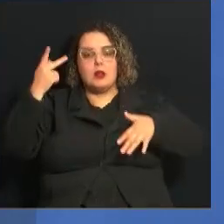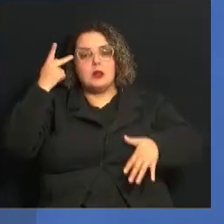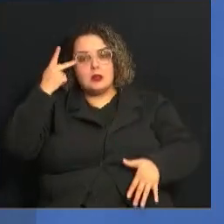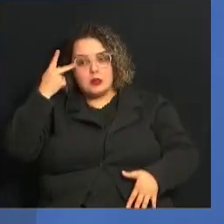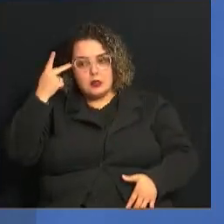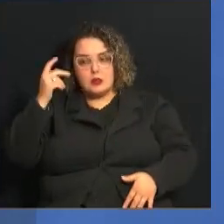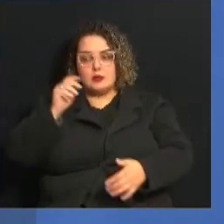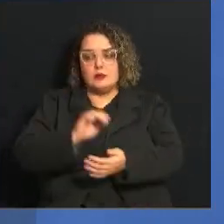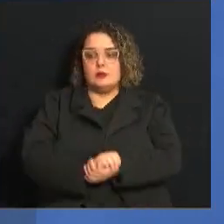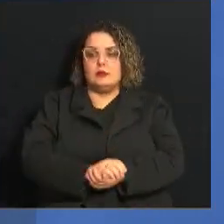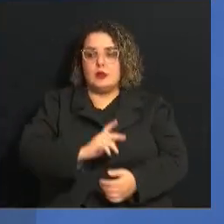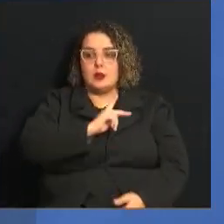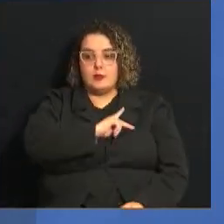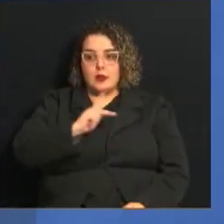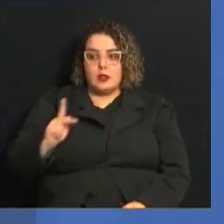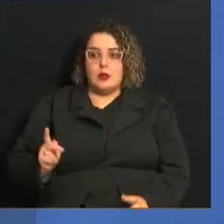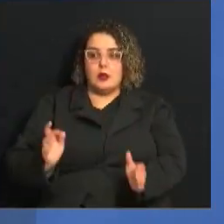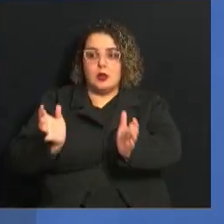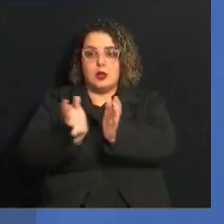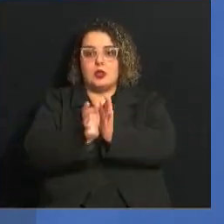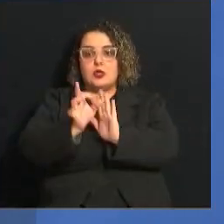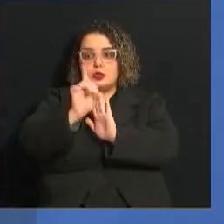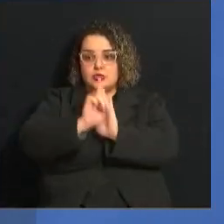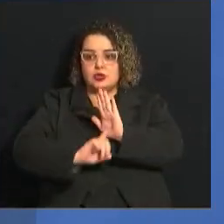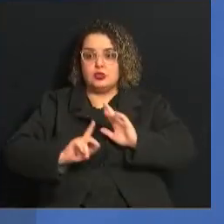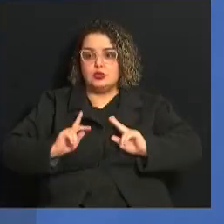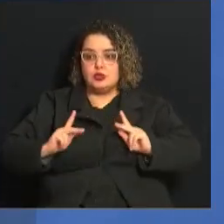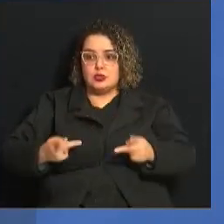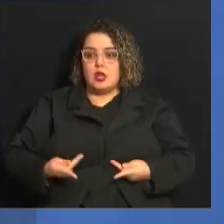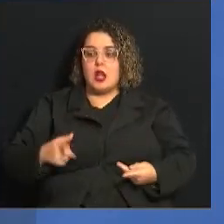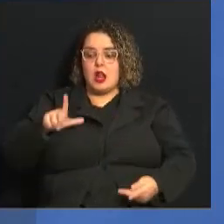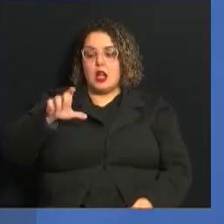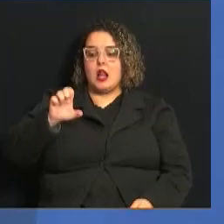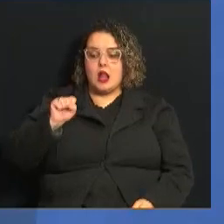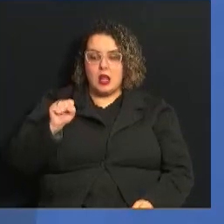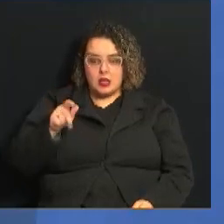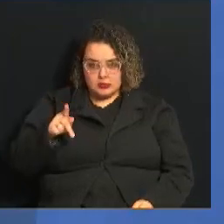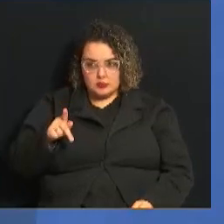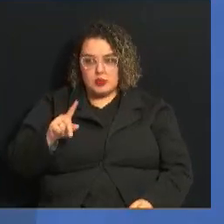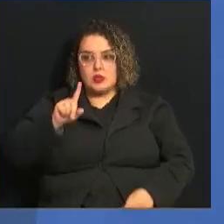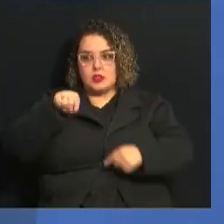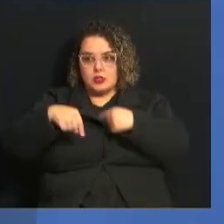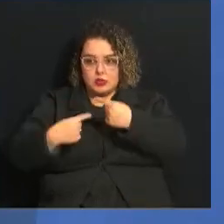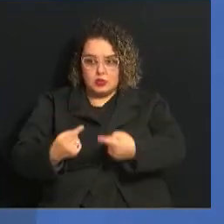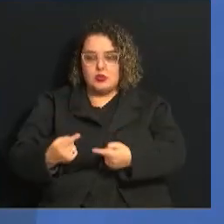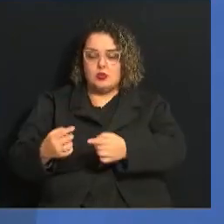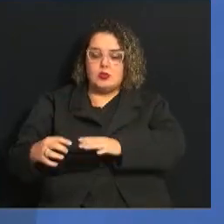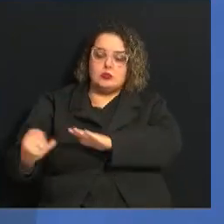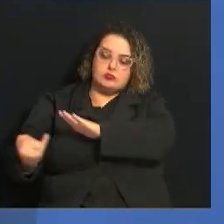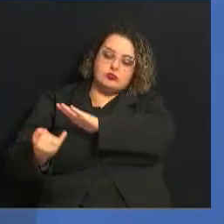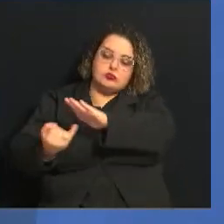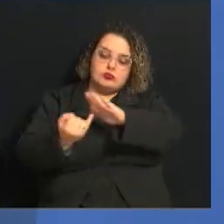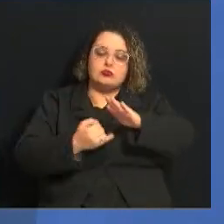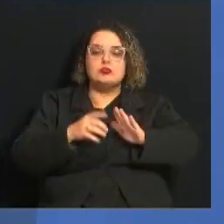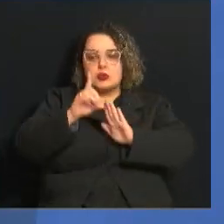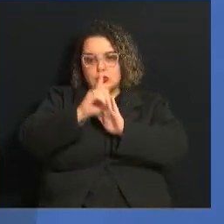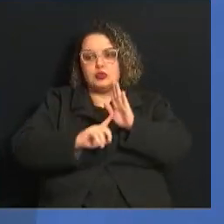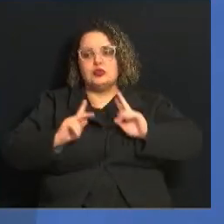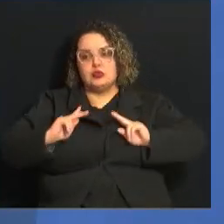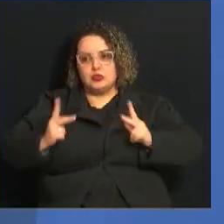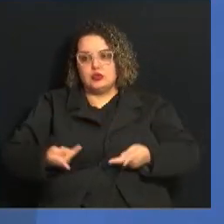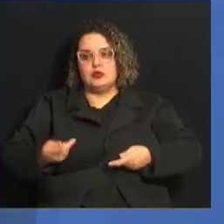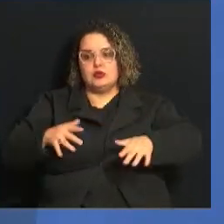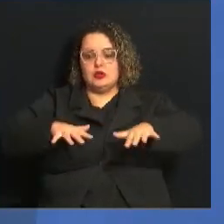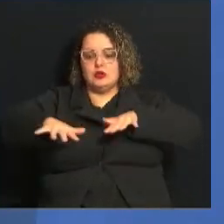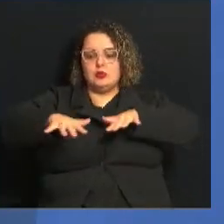para o presidente da Comissão de Direitos Humanos da alesp e outras entidades também de direitos humanos e do movimento